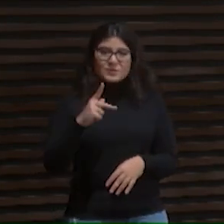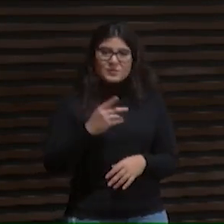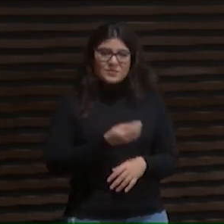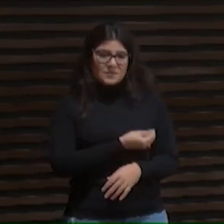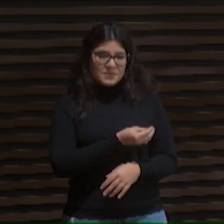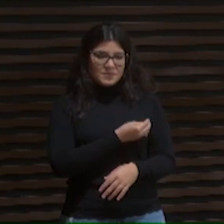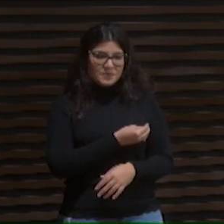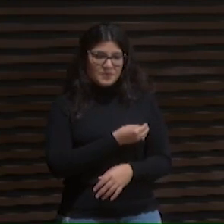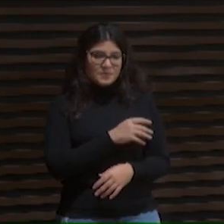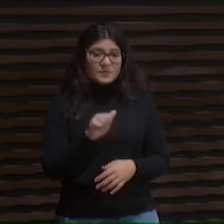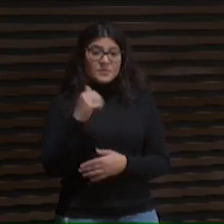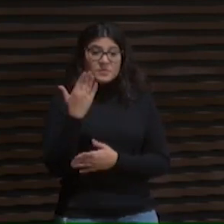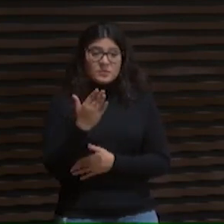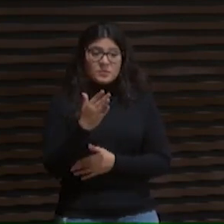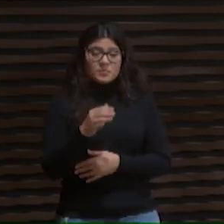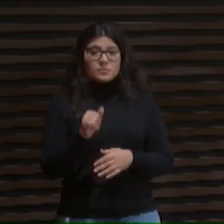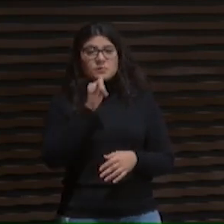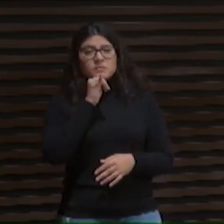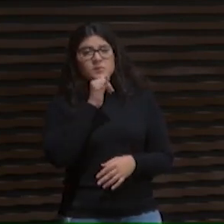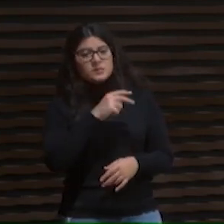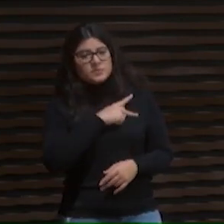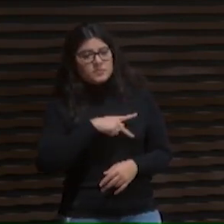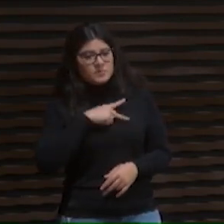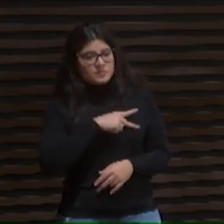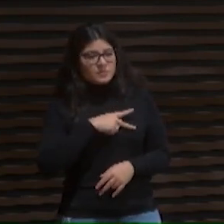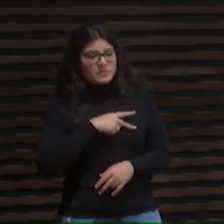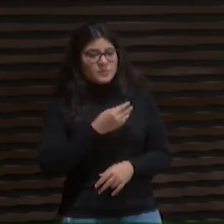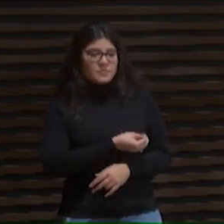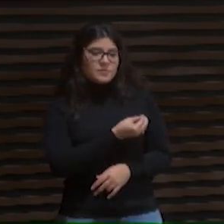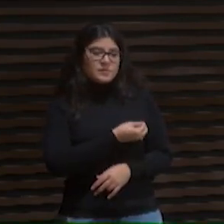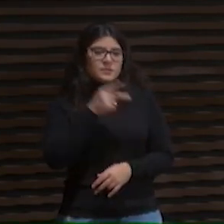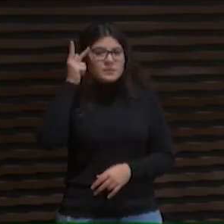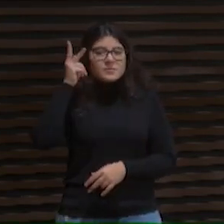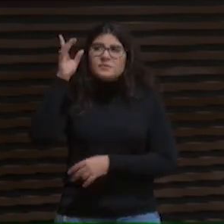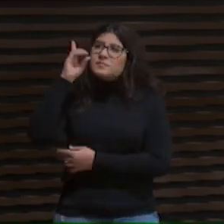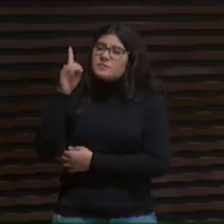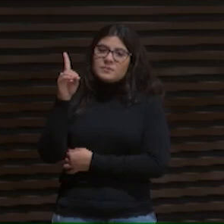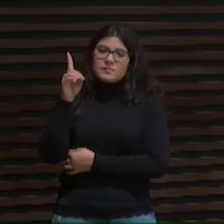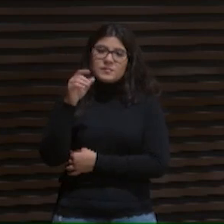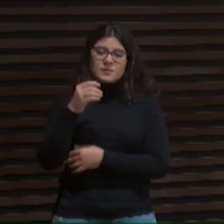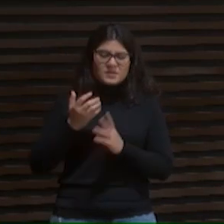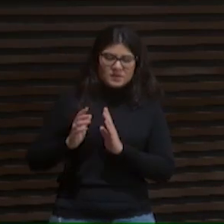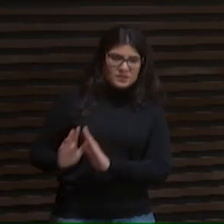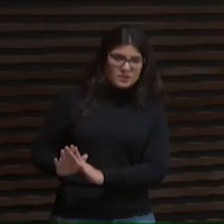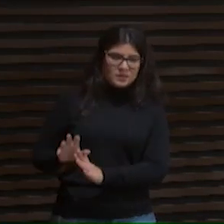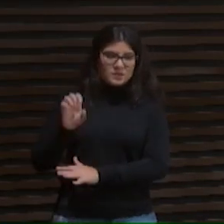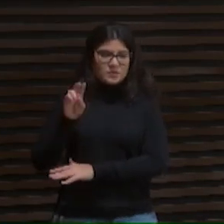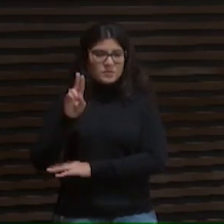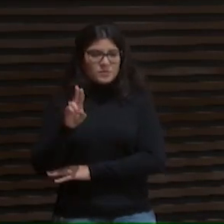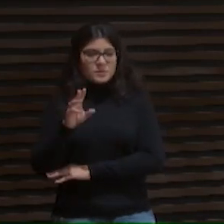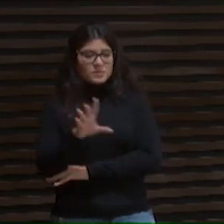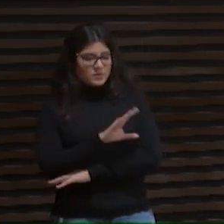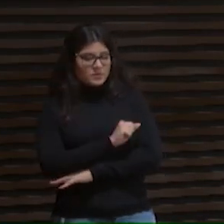vida. Então, o exemplo de Paulo em viver para Deus, negando o seu eu,